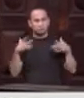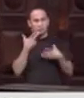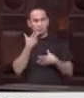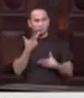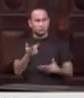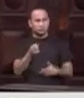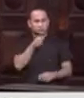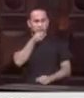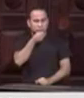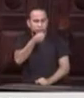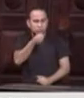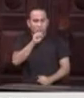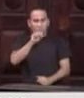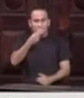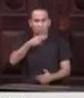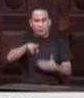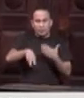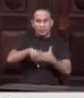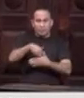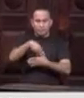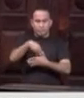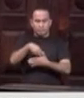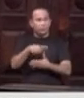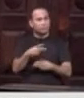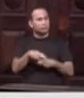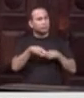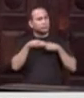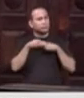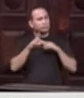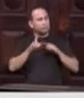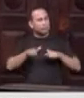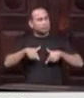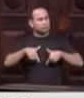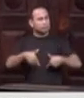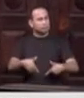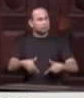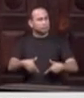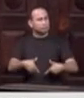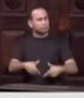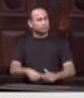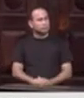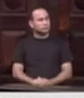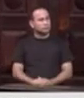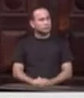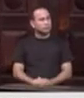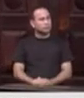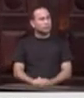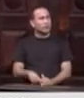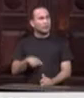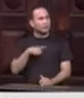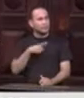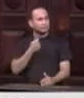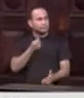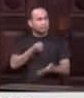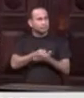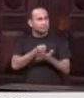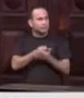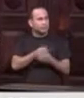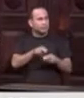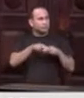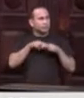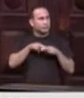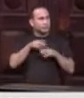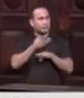microfone, ou a tribuna, para se manifestar, alguns induzidos pelas